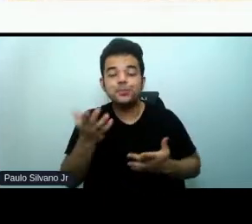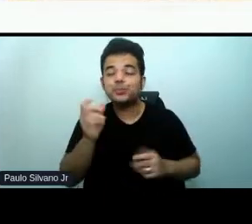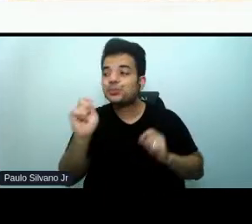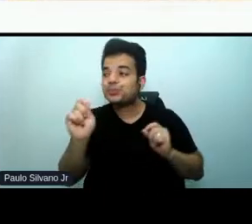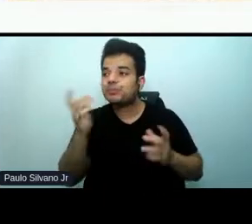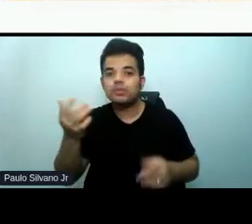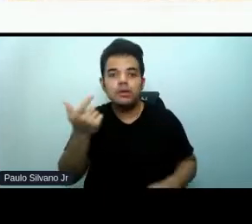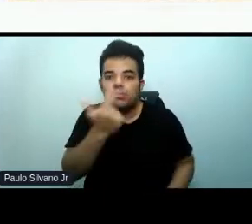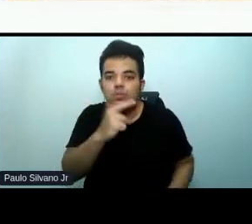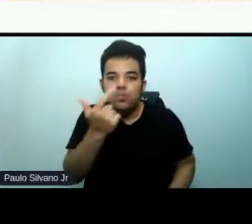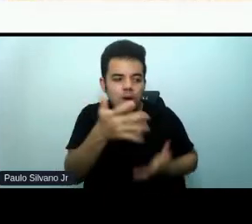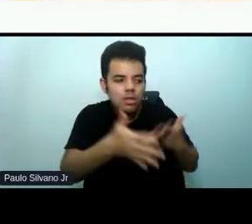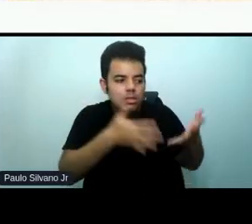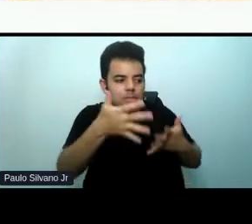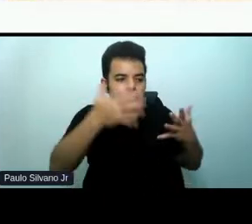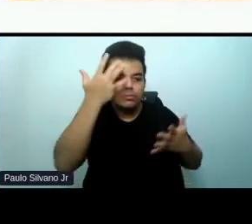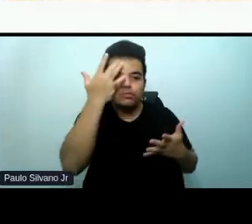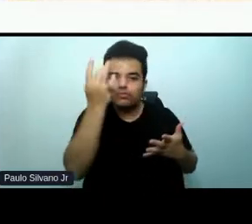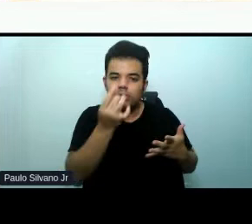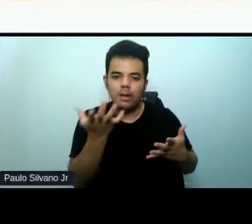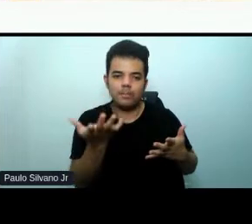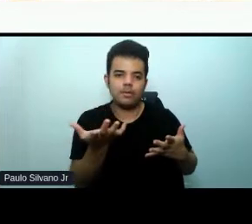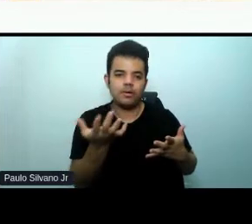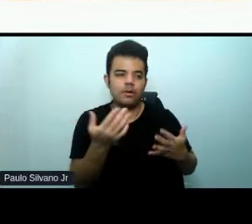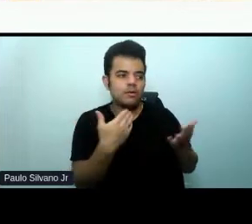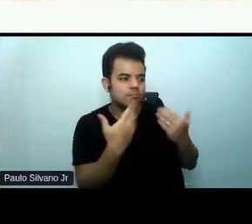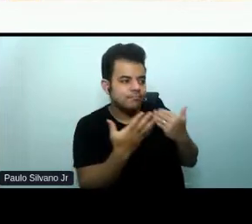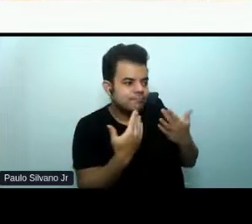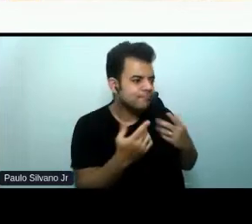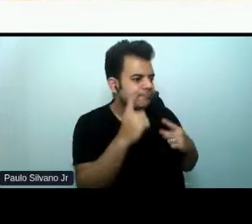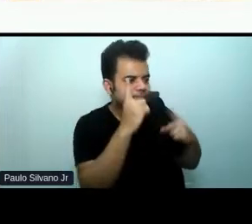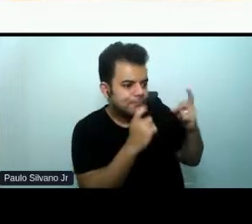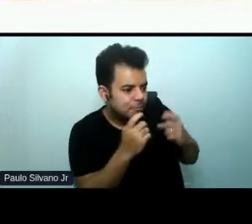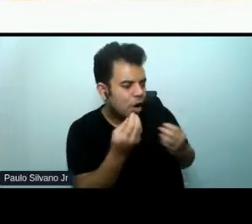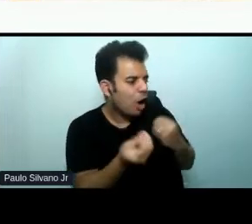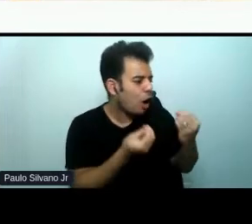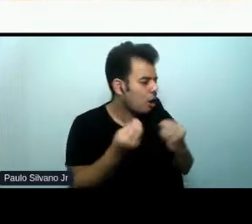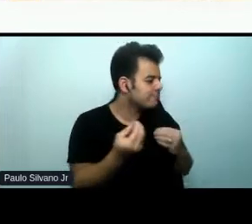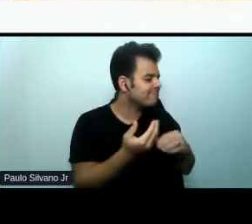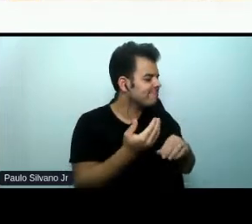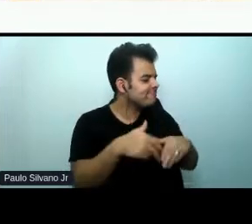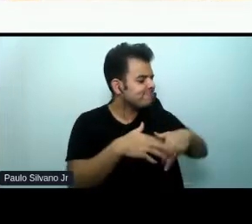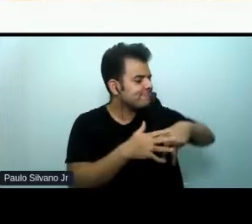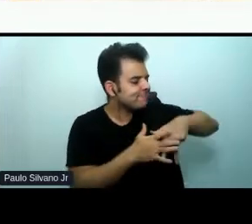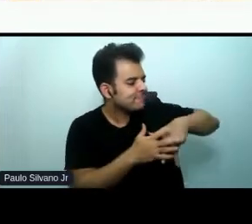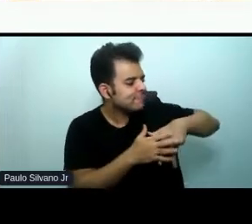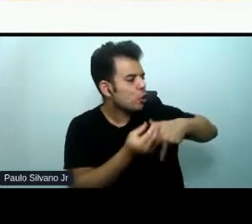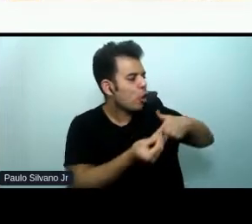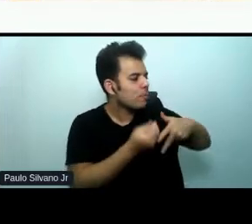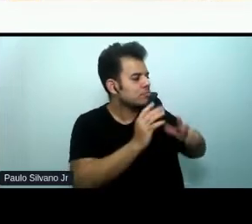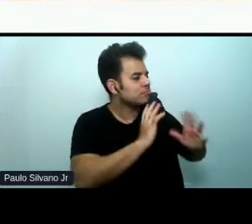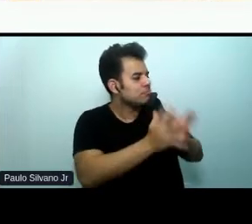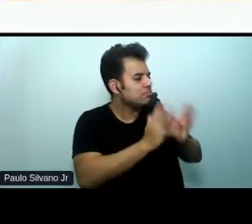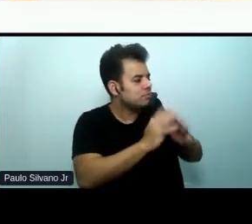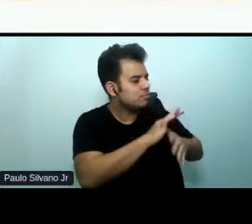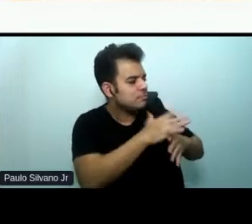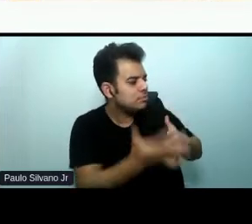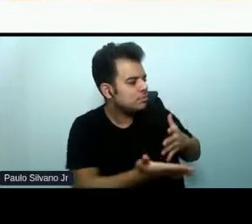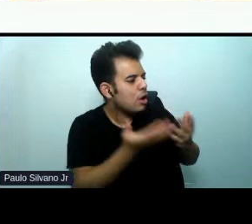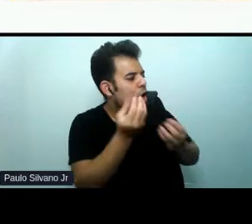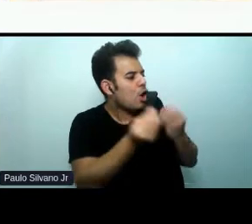ele não tem capacidade, para conversar com o paciente em língua de sinais, em